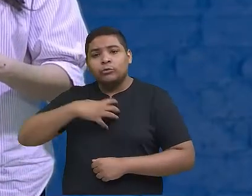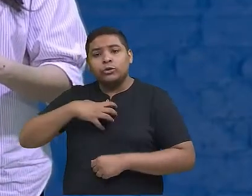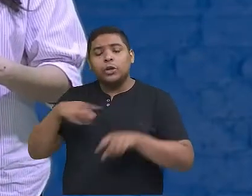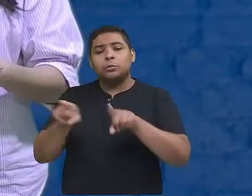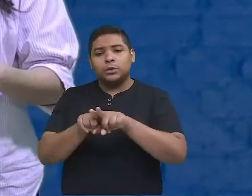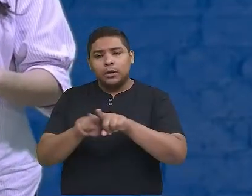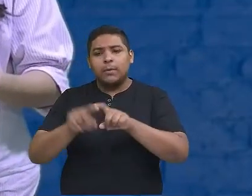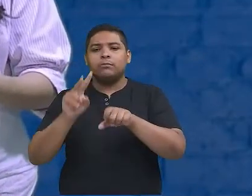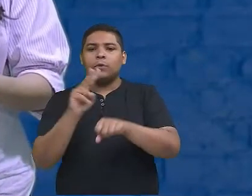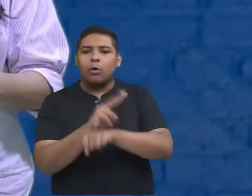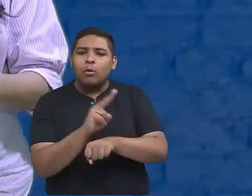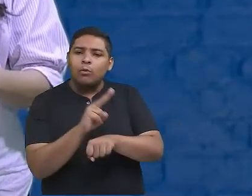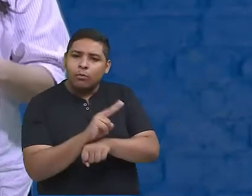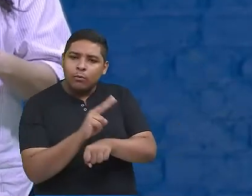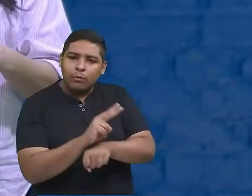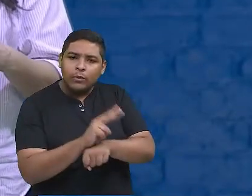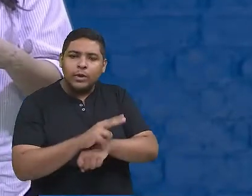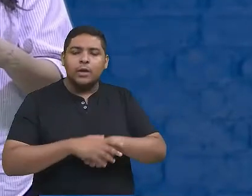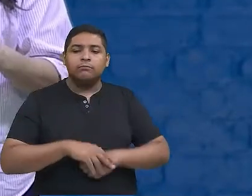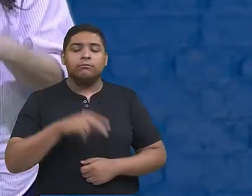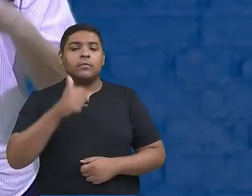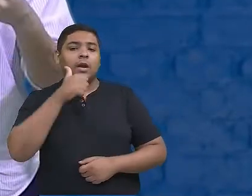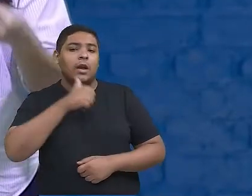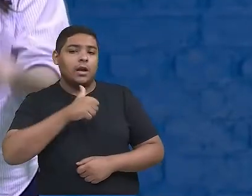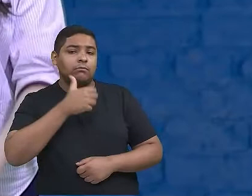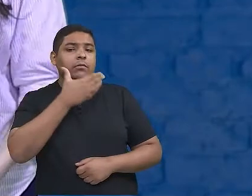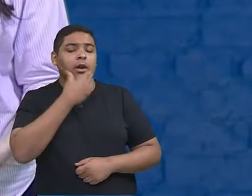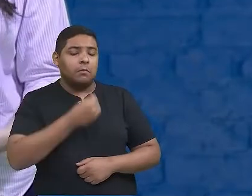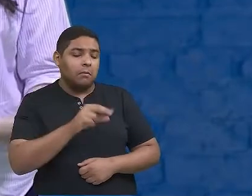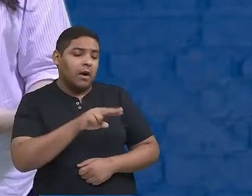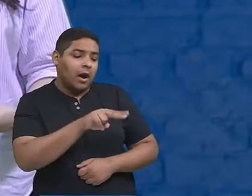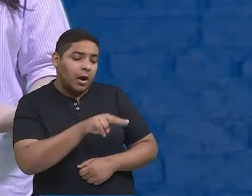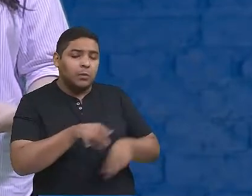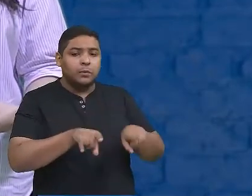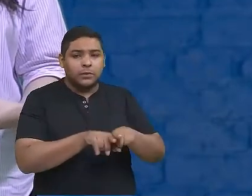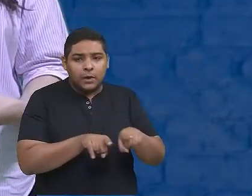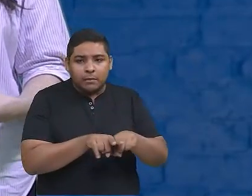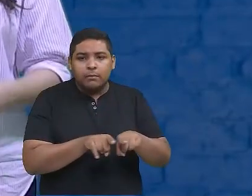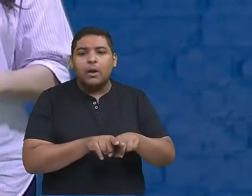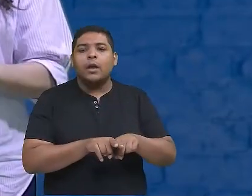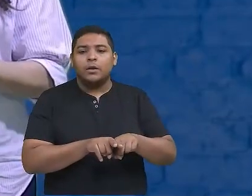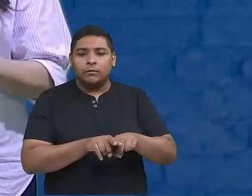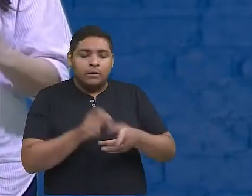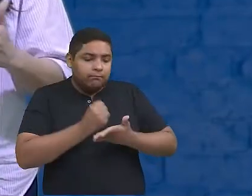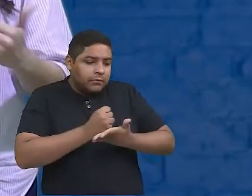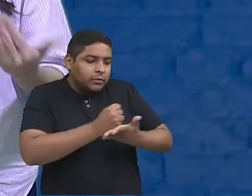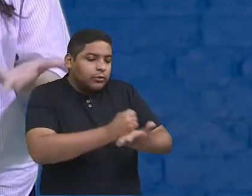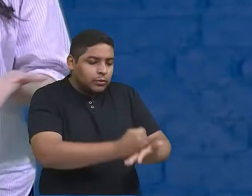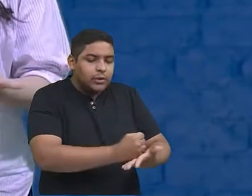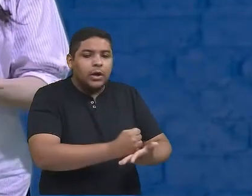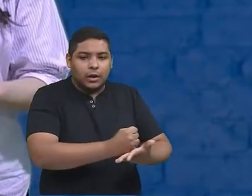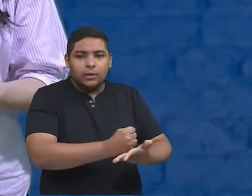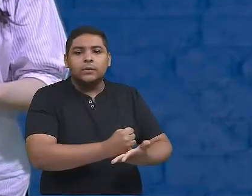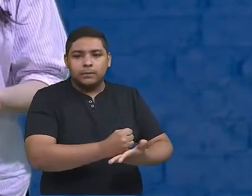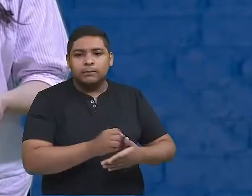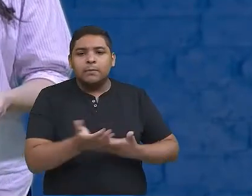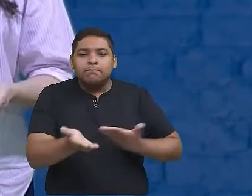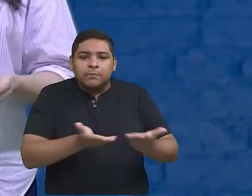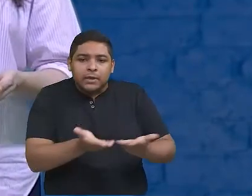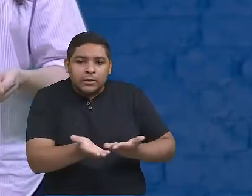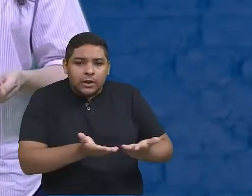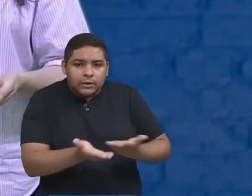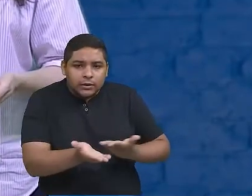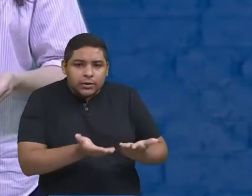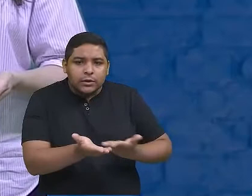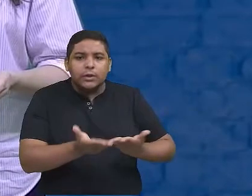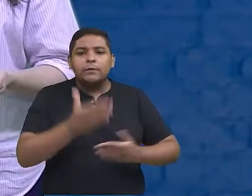cuidando do irmãozinho, a gente está sendo o quê? Generoso, prestativo, tá dividindo as tarefas.